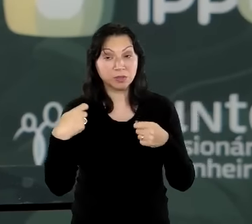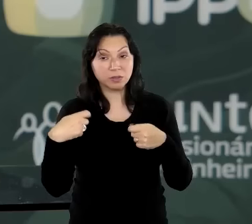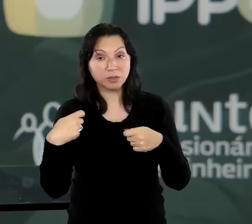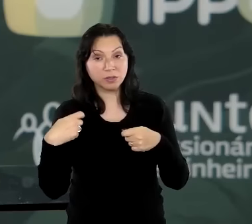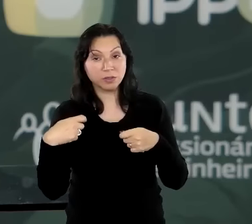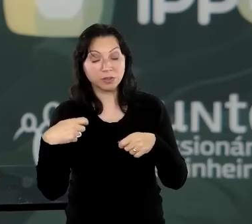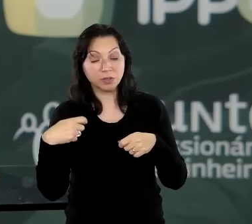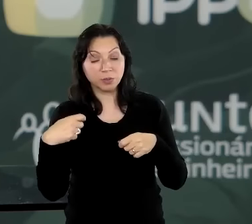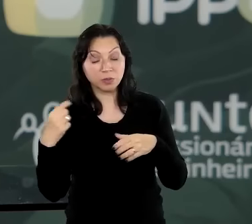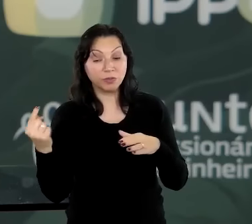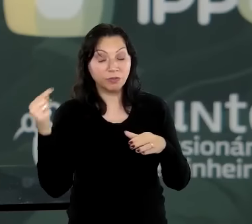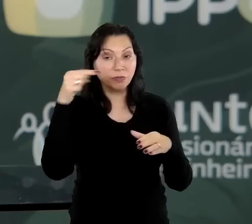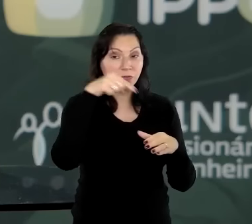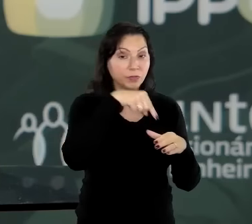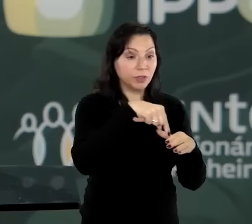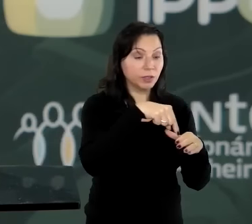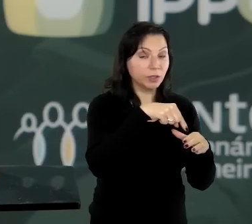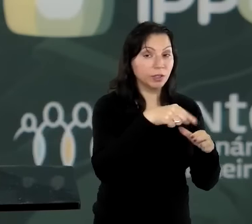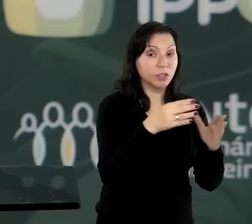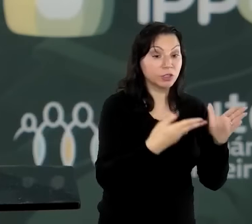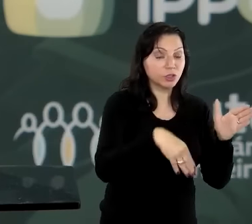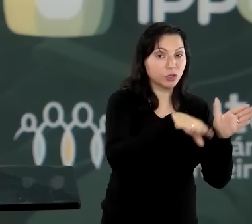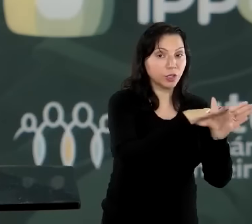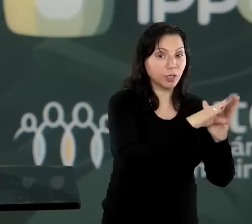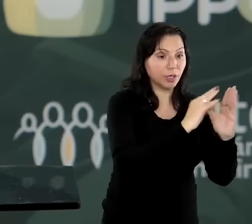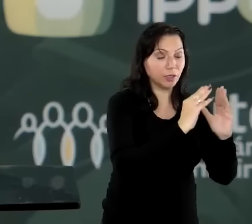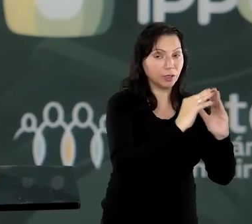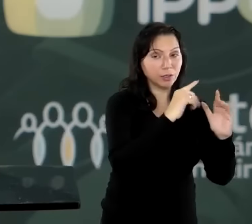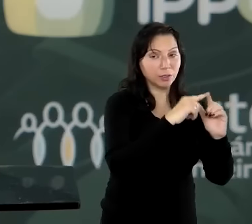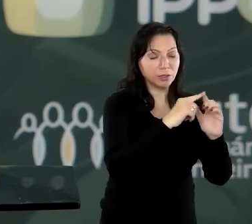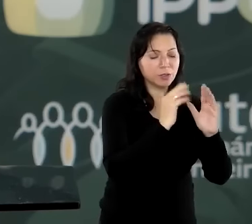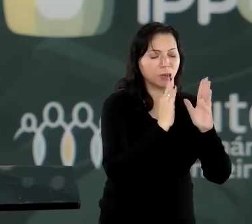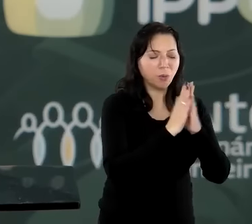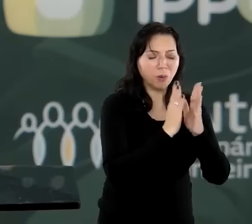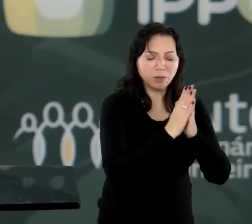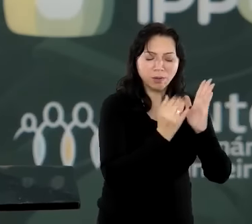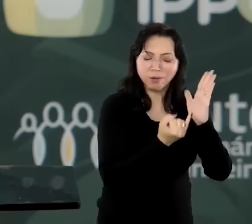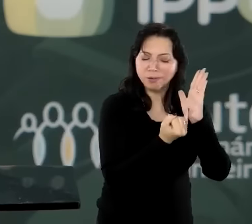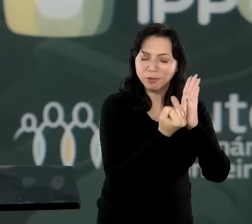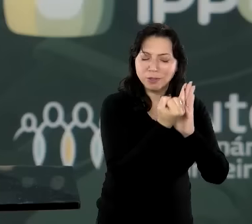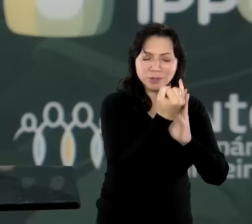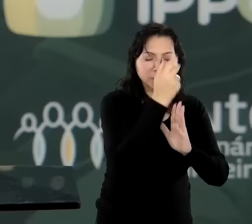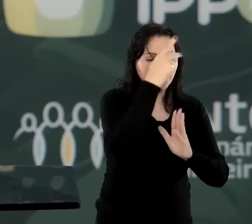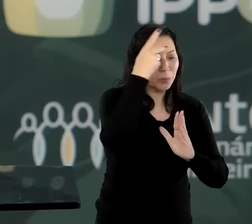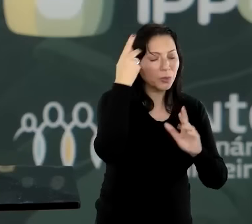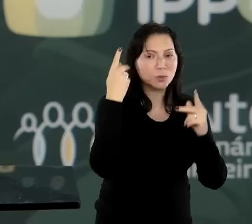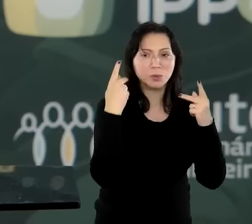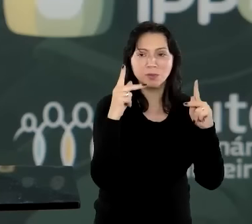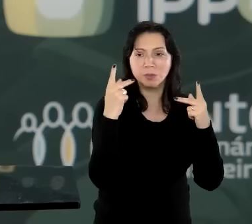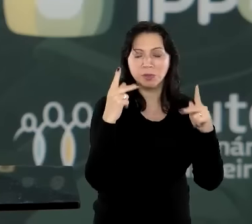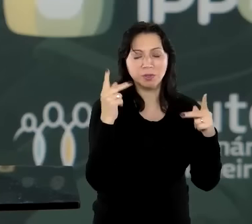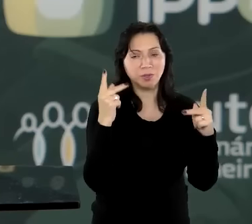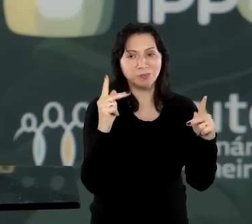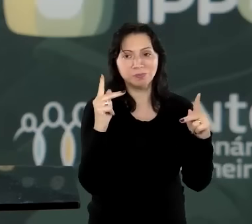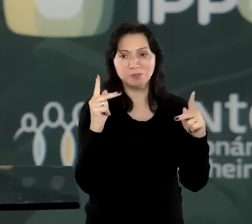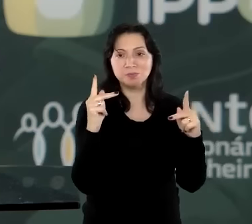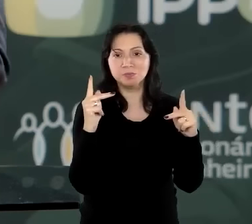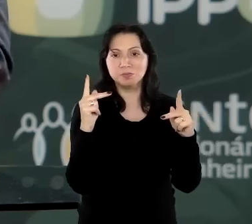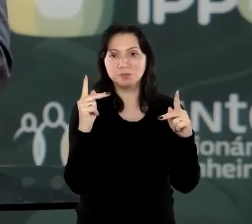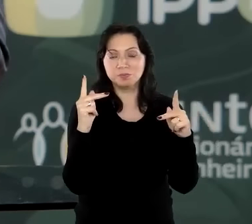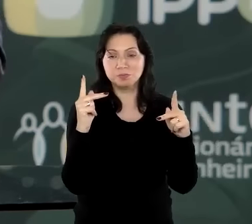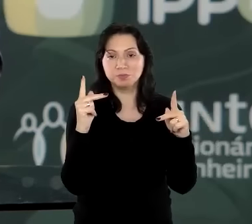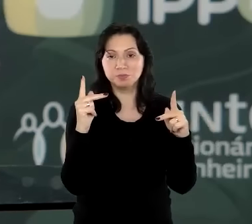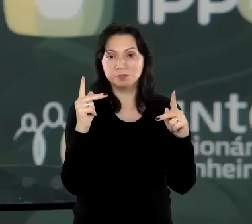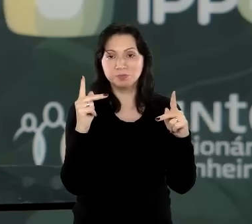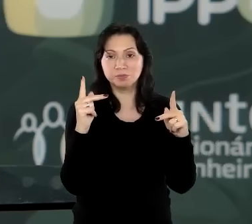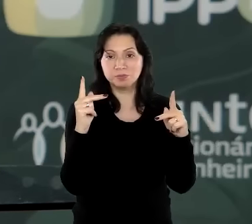orar pelo pregador. Meus irmãos, tem toda a diferença quando a igreja vem para o culto e a igreja está orando